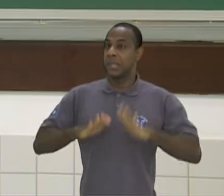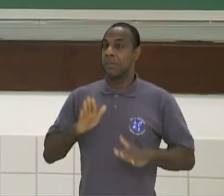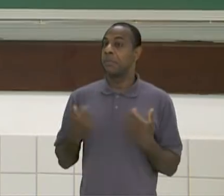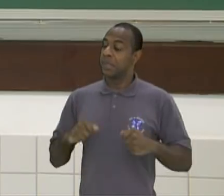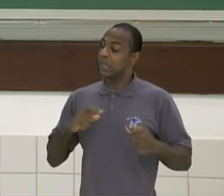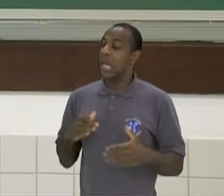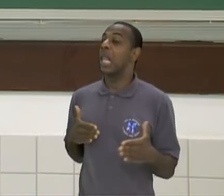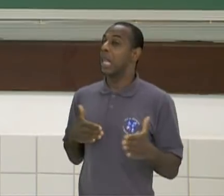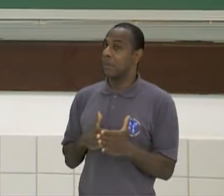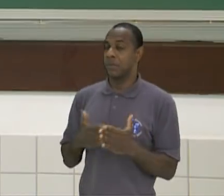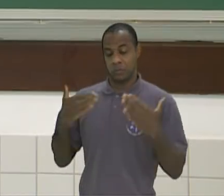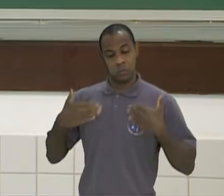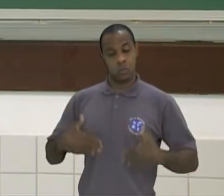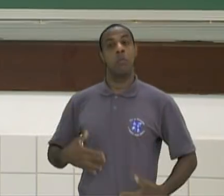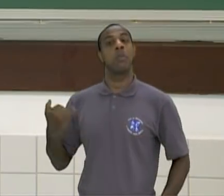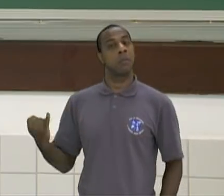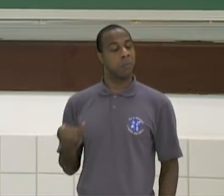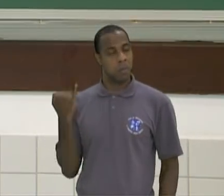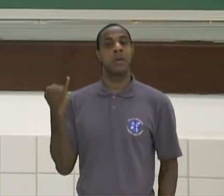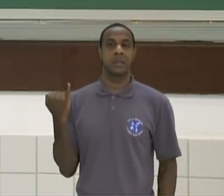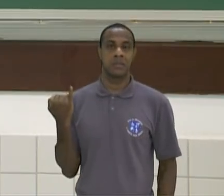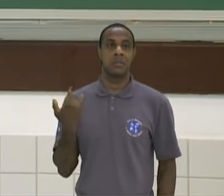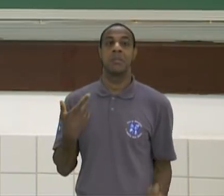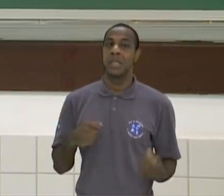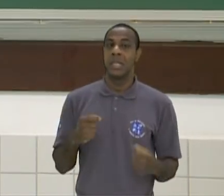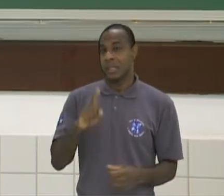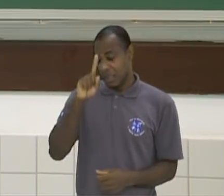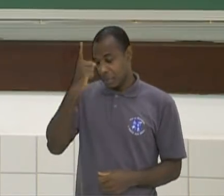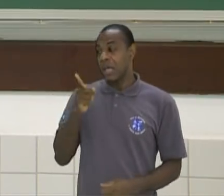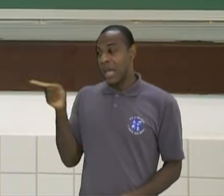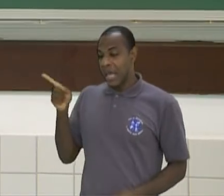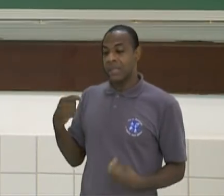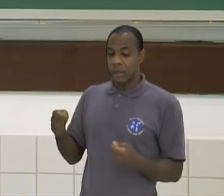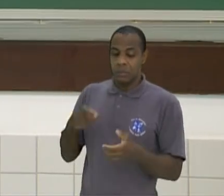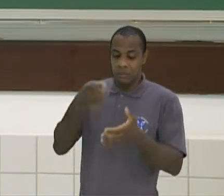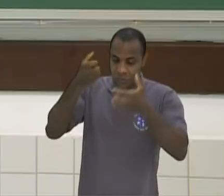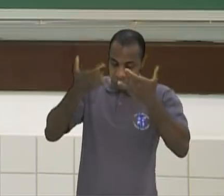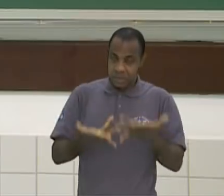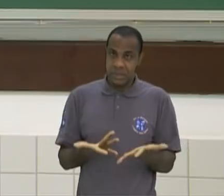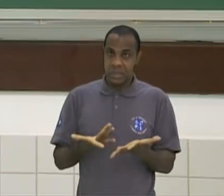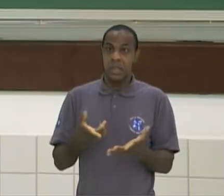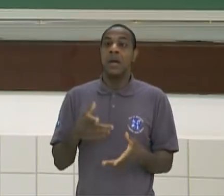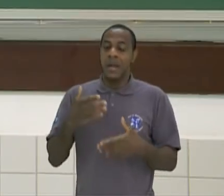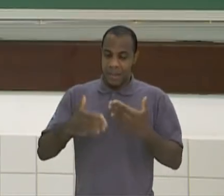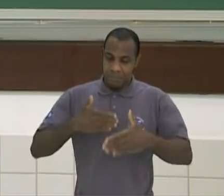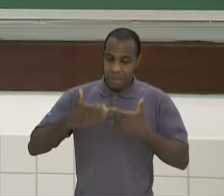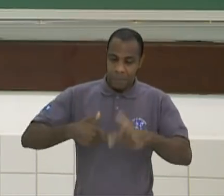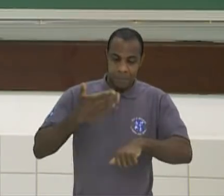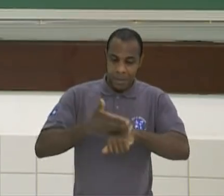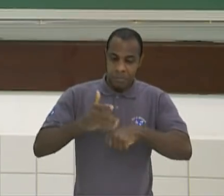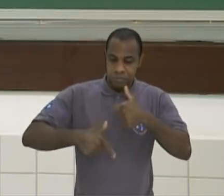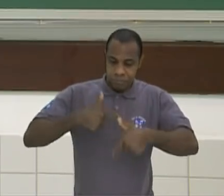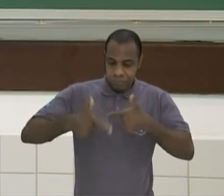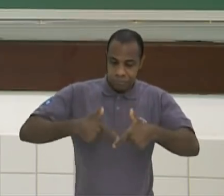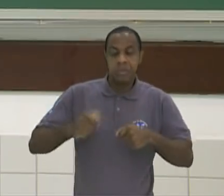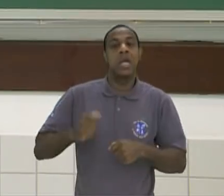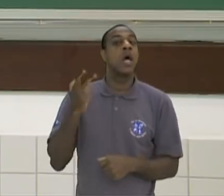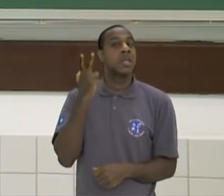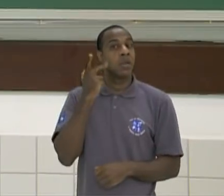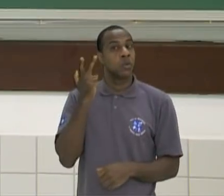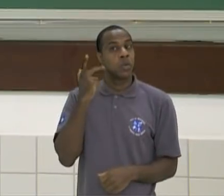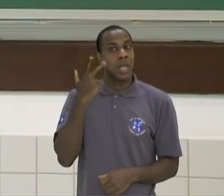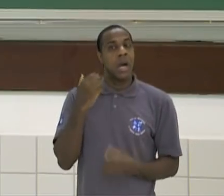A antiginástica se opõe a essa ideia, né? Então a ideia é trabalhar o mais natural possível. Então é justamente nesta